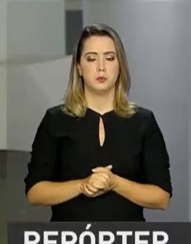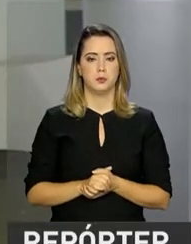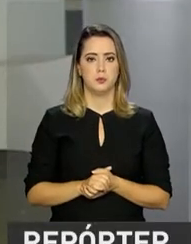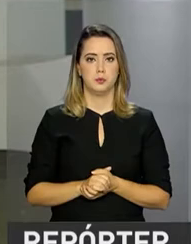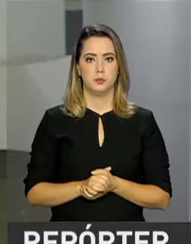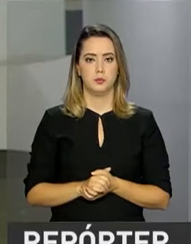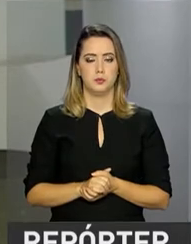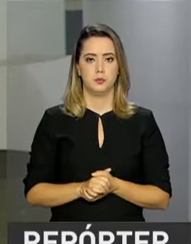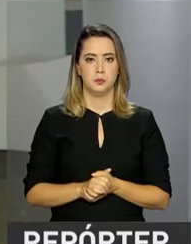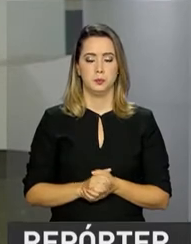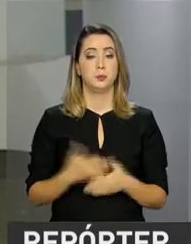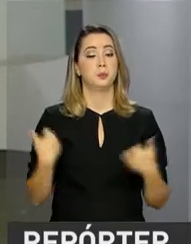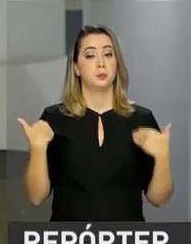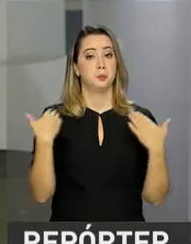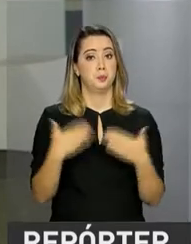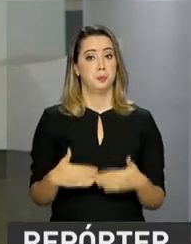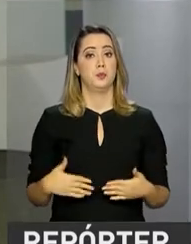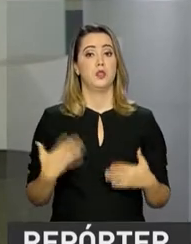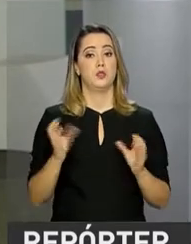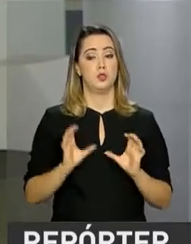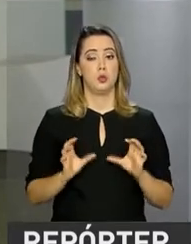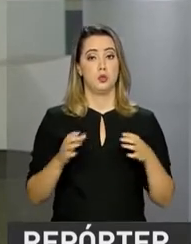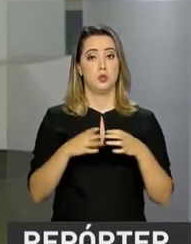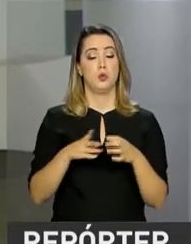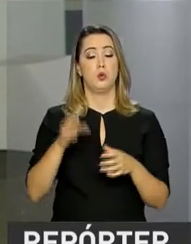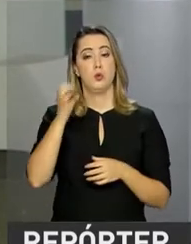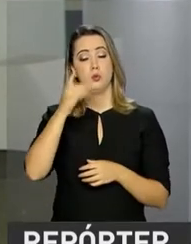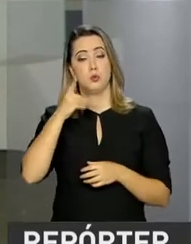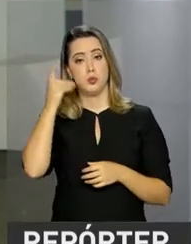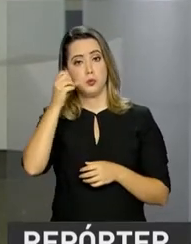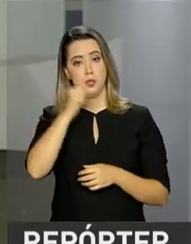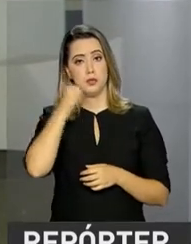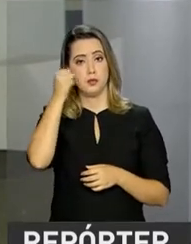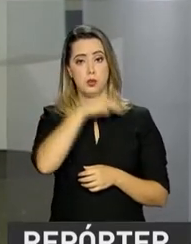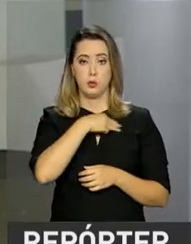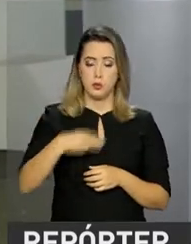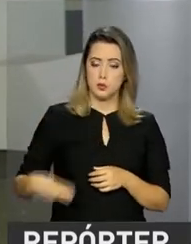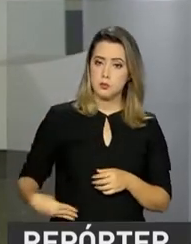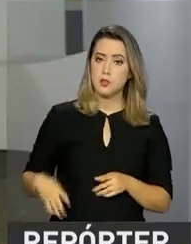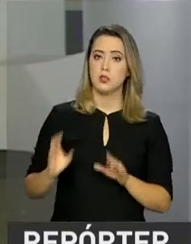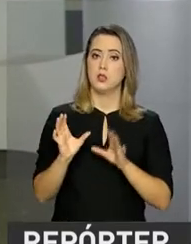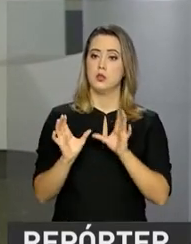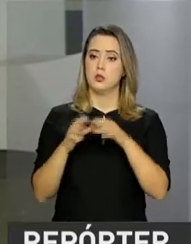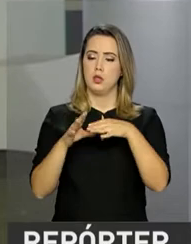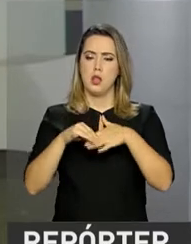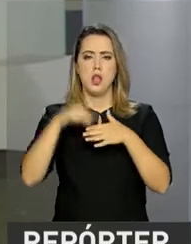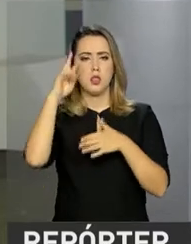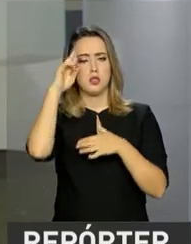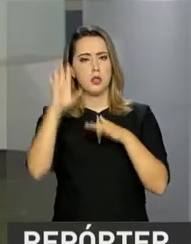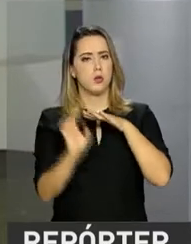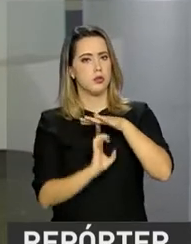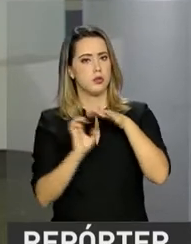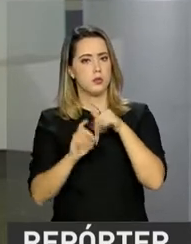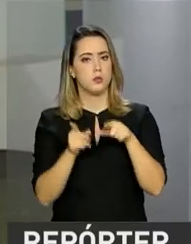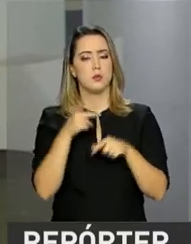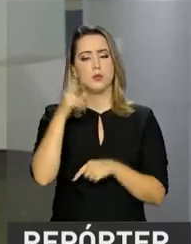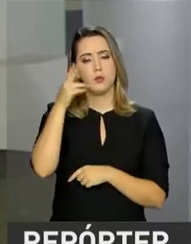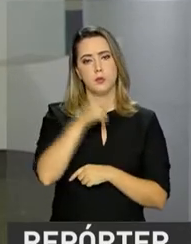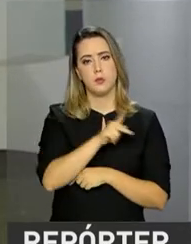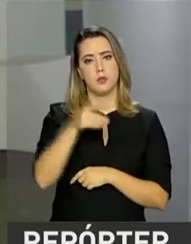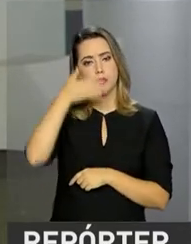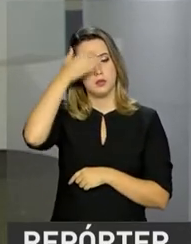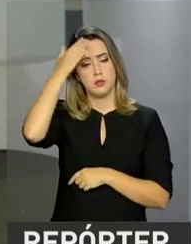de parlamentares, ministros e da classe empresarial, o presidente Michel Temer lembrou que as obras do projeto Avançar